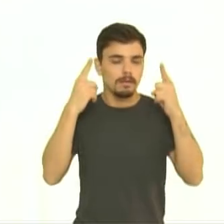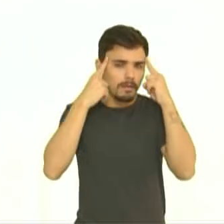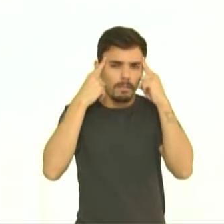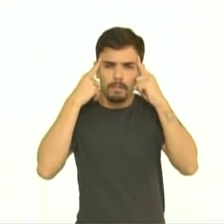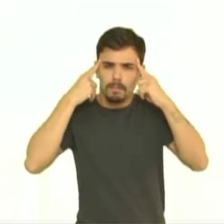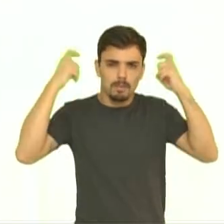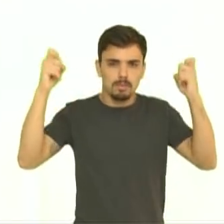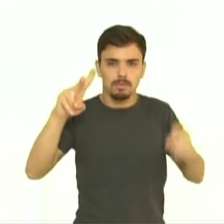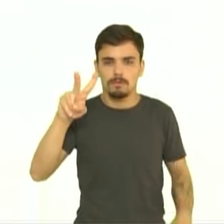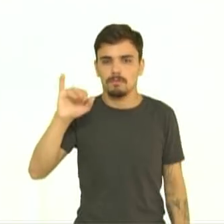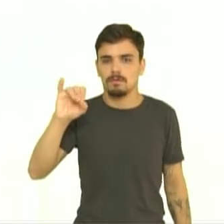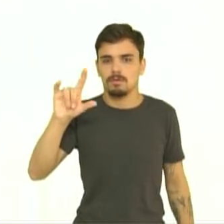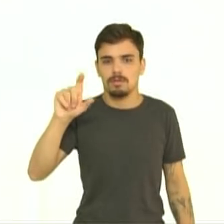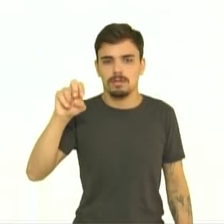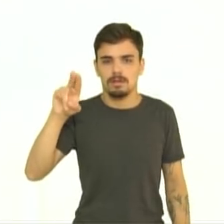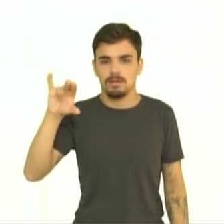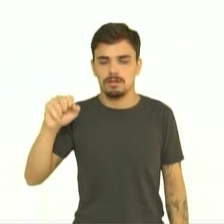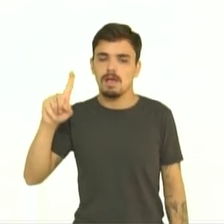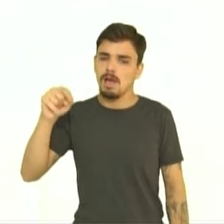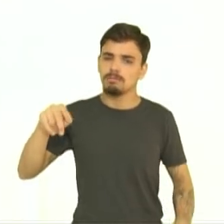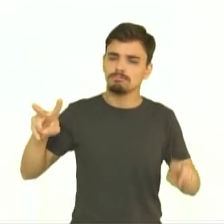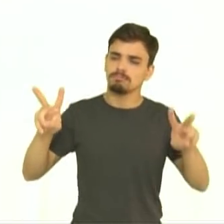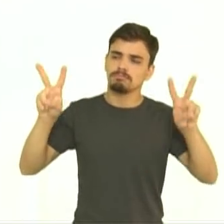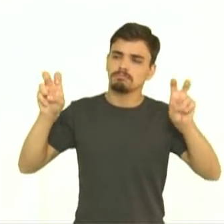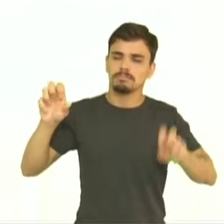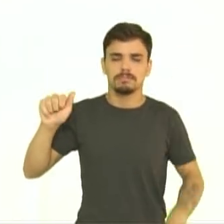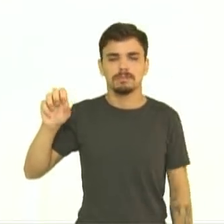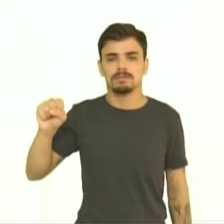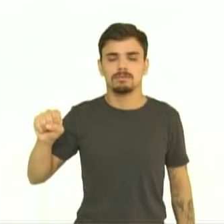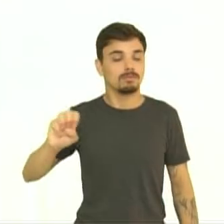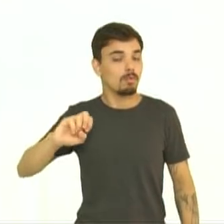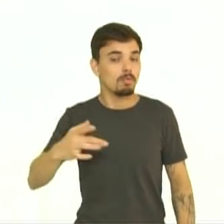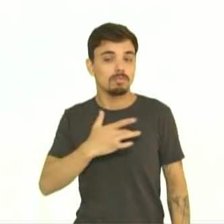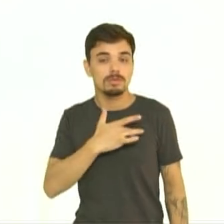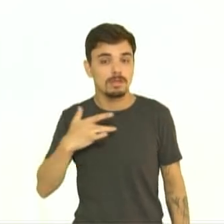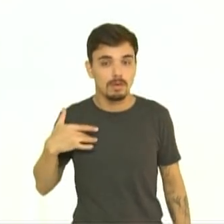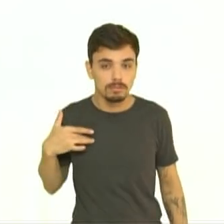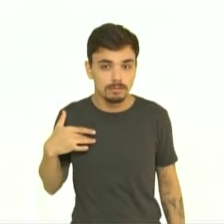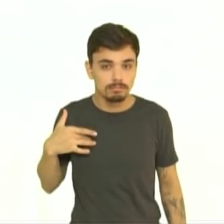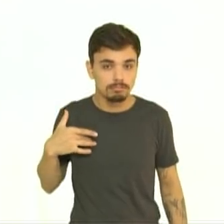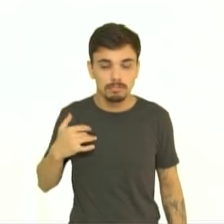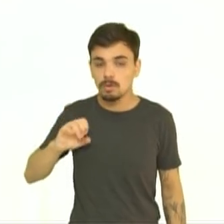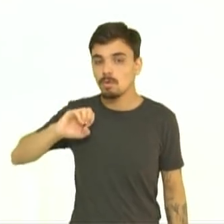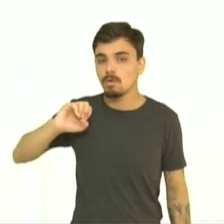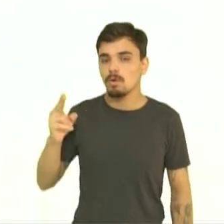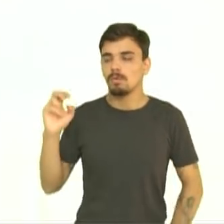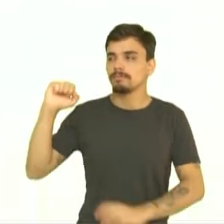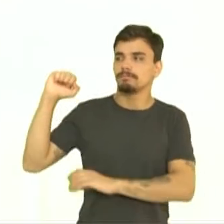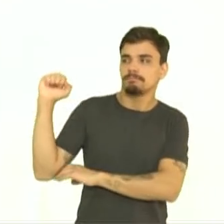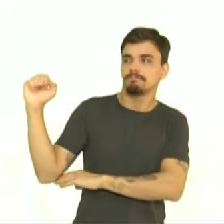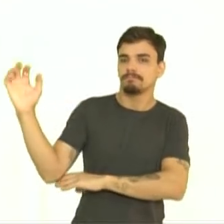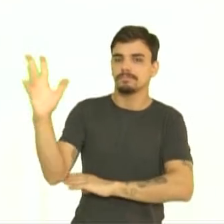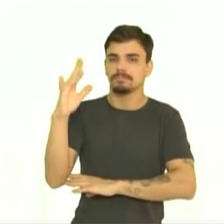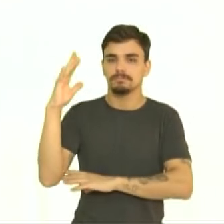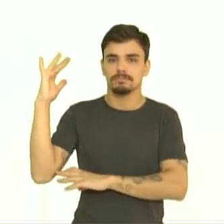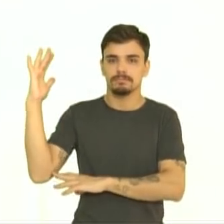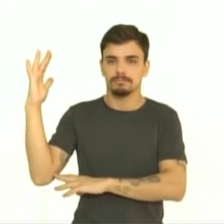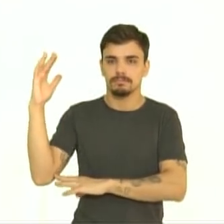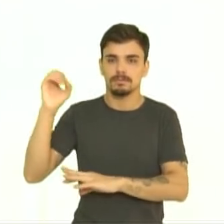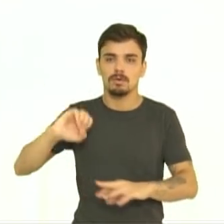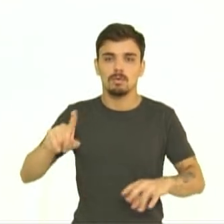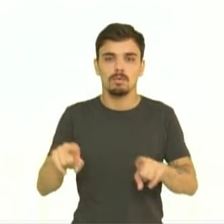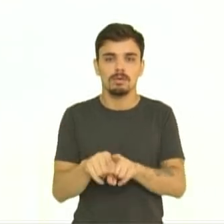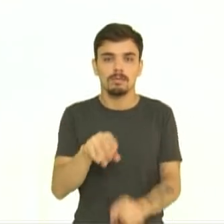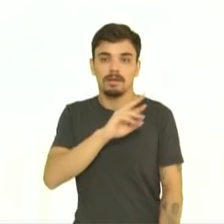é um assunto. É sobre saúde, sobre meio ambiente,